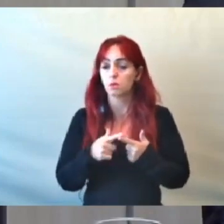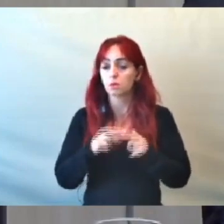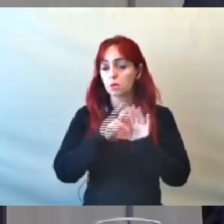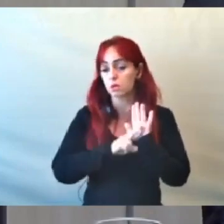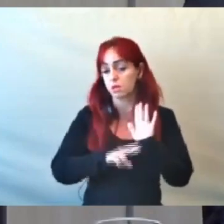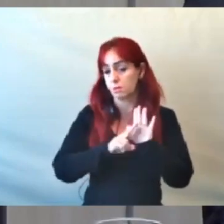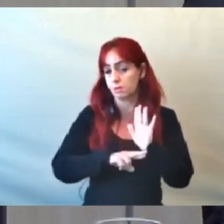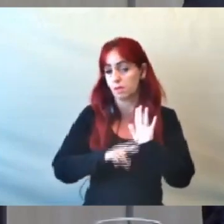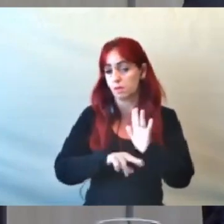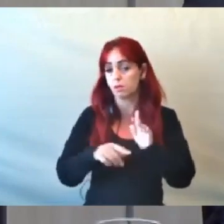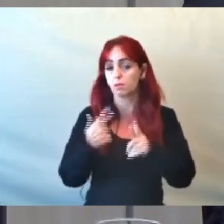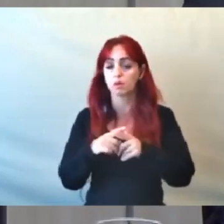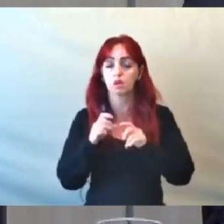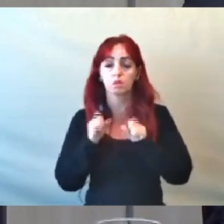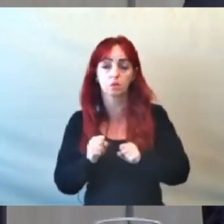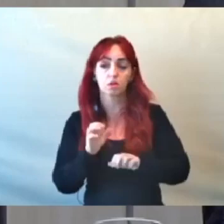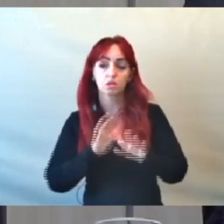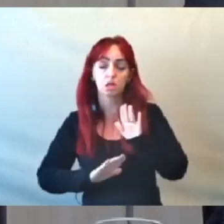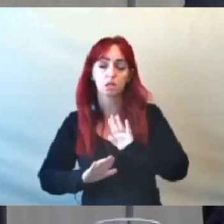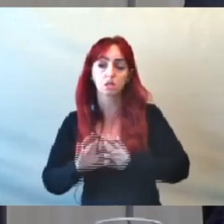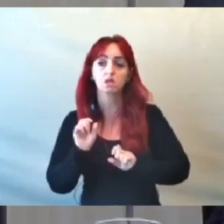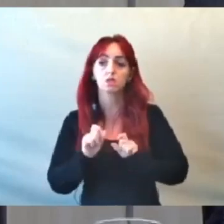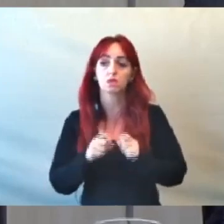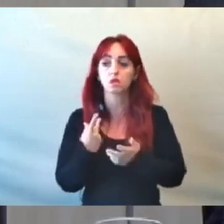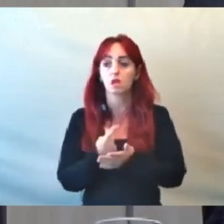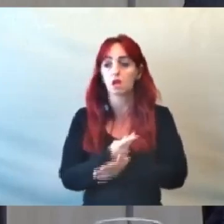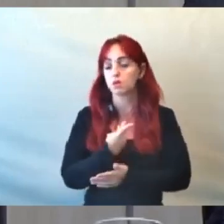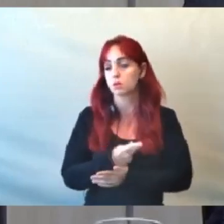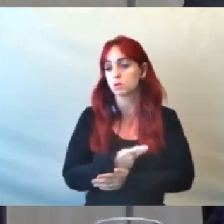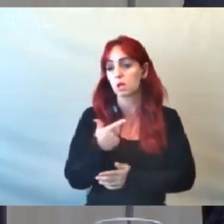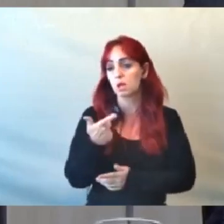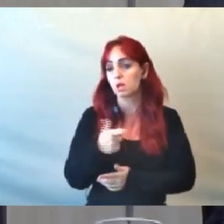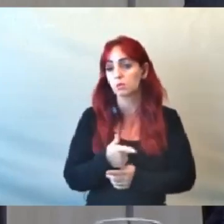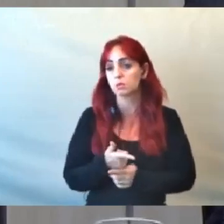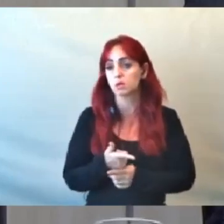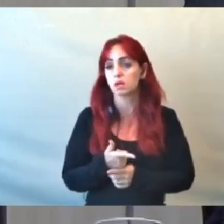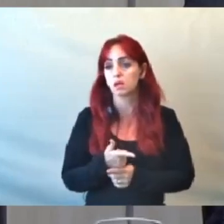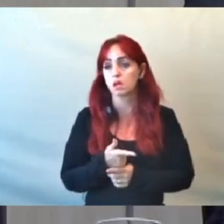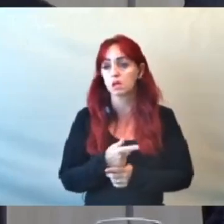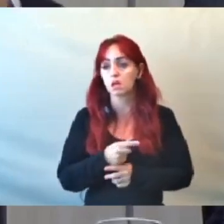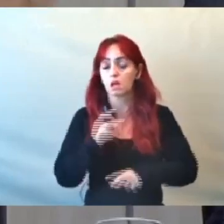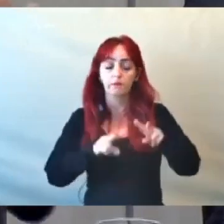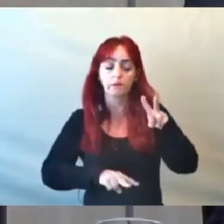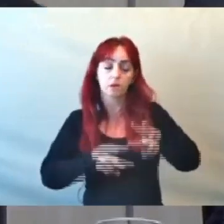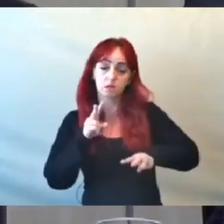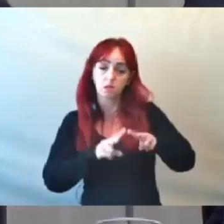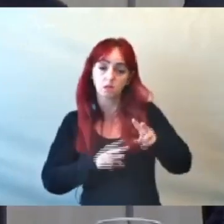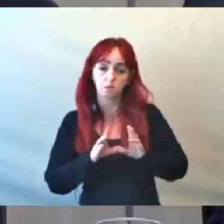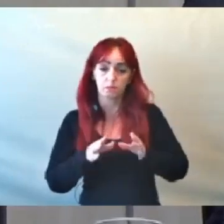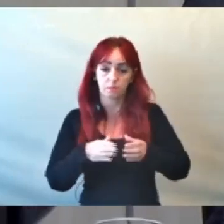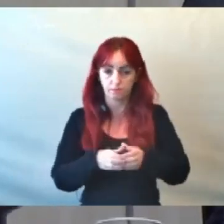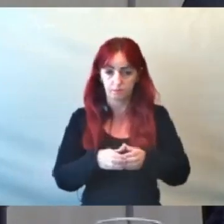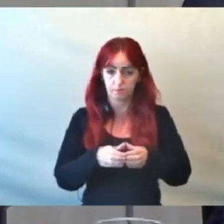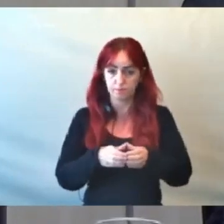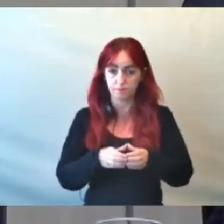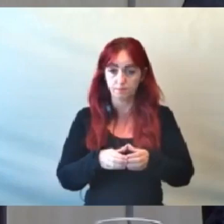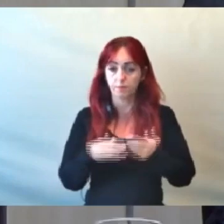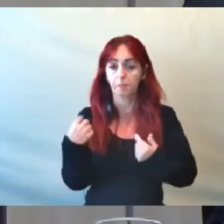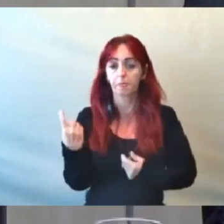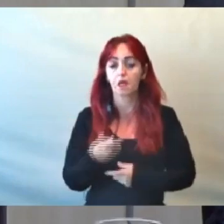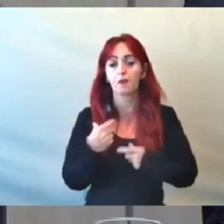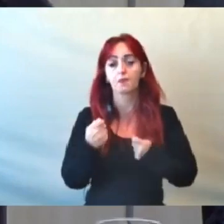seja passível de apreciação pela comissão. Para isso, a gente precisa ter a fundamentação da